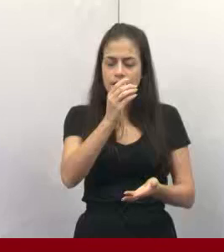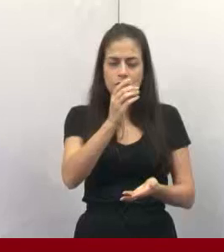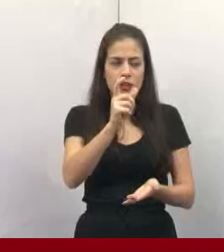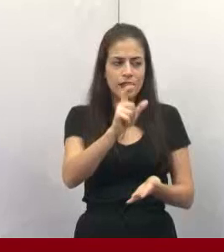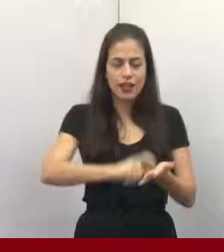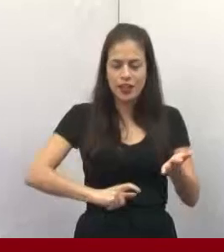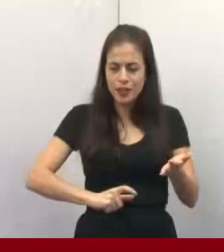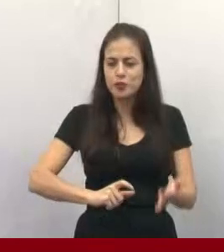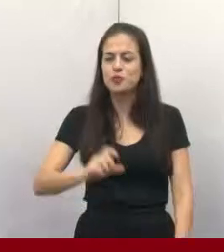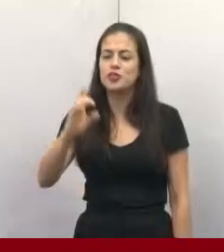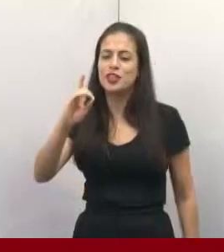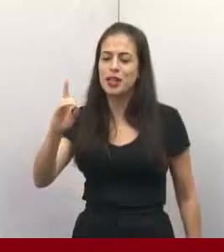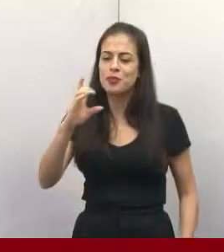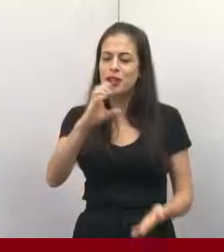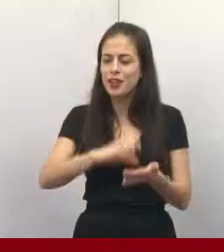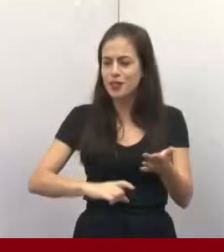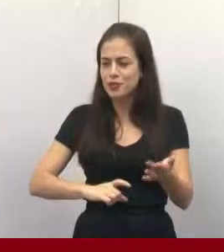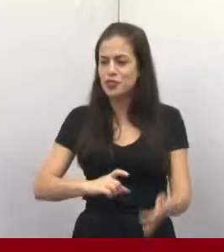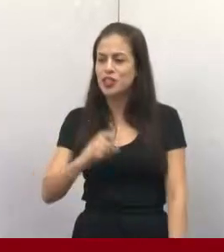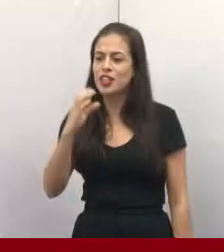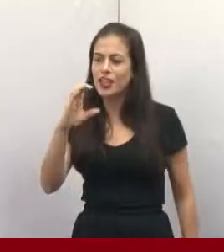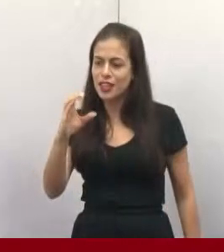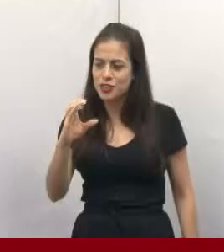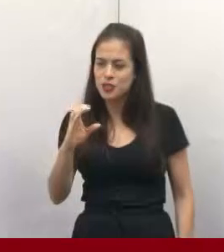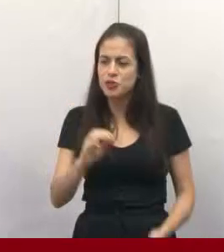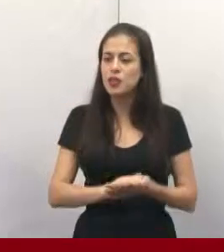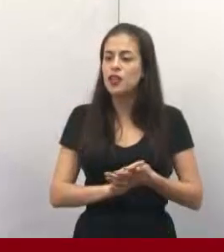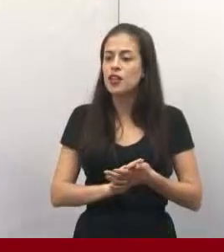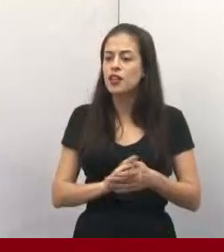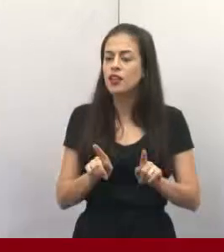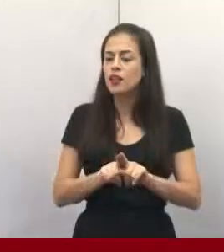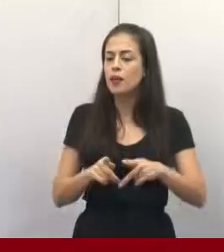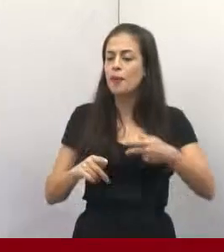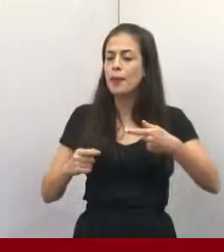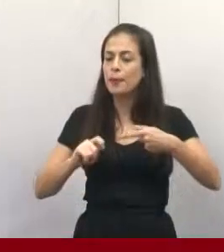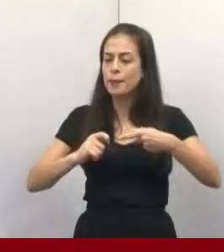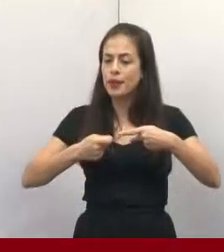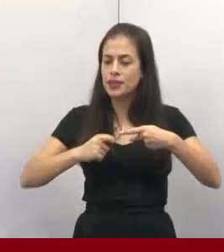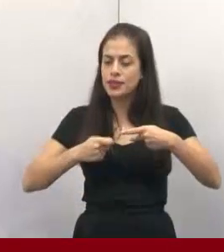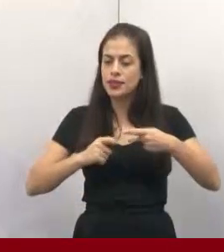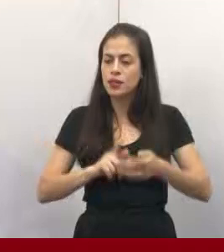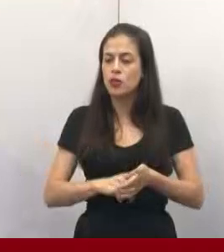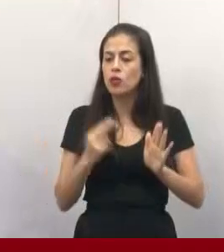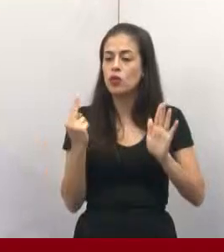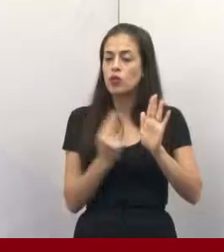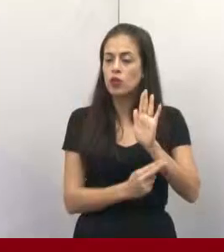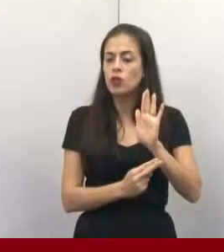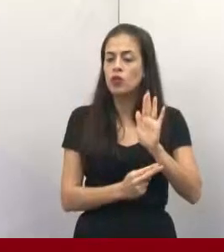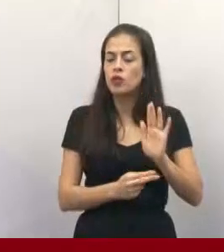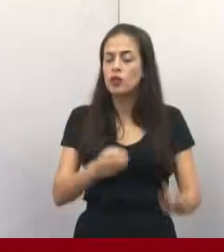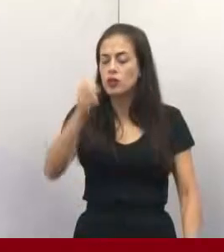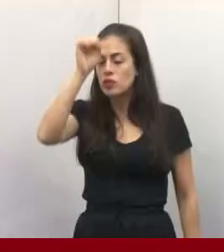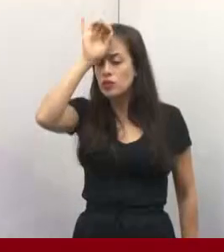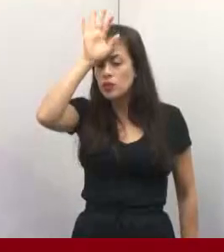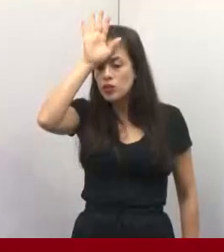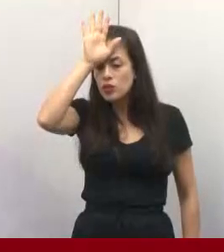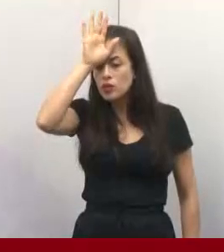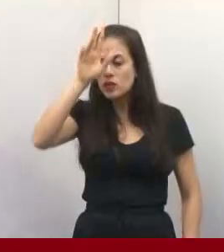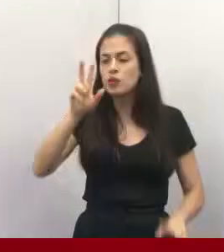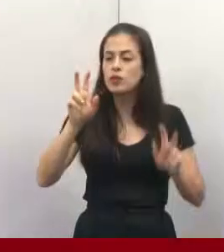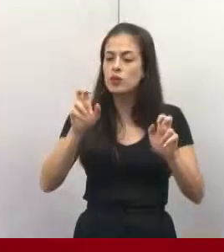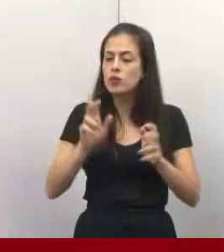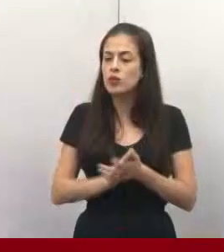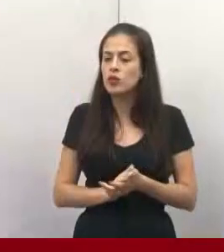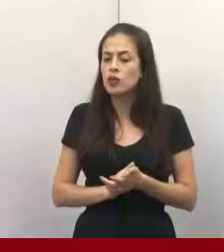e da outras providências. O autor do projeto é o vereador Dr. Rodrigo Salomão. De acordo com o texto, os